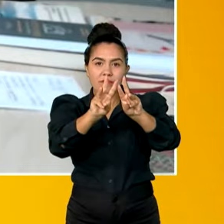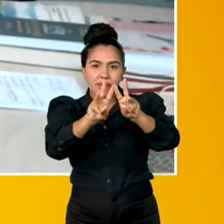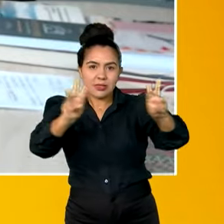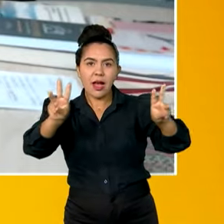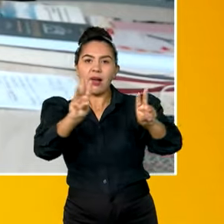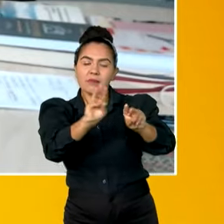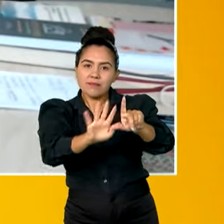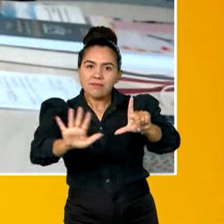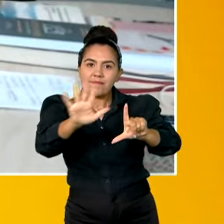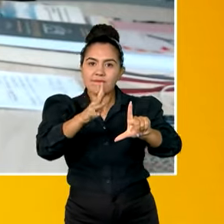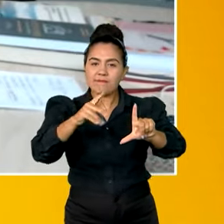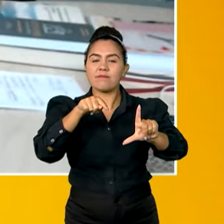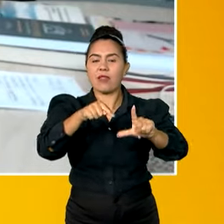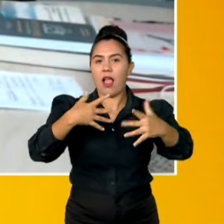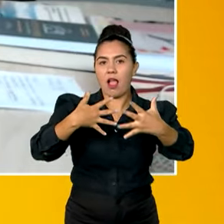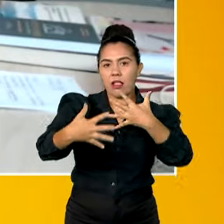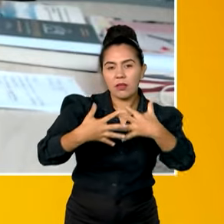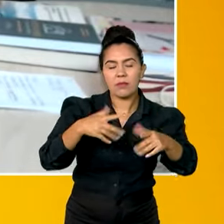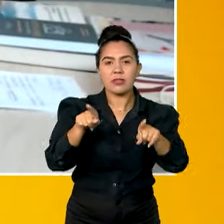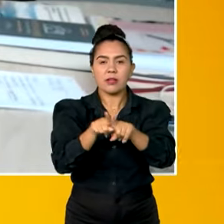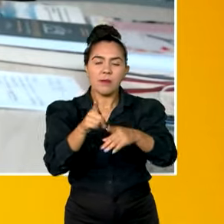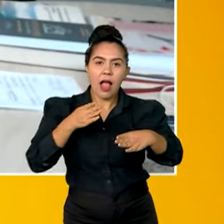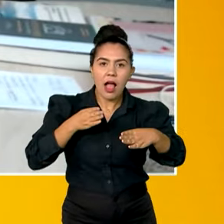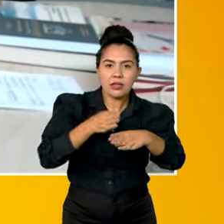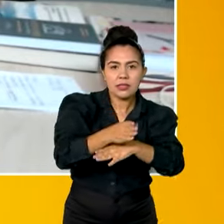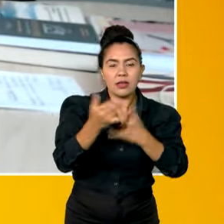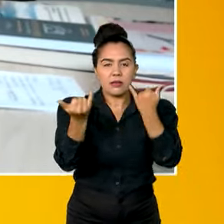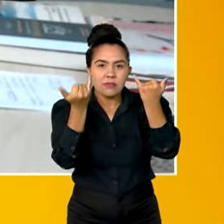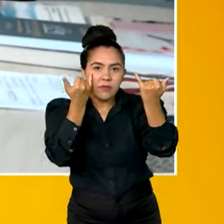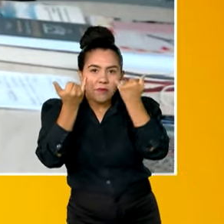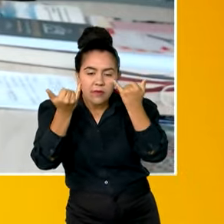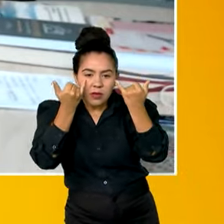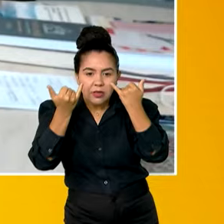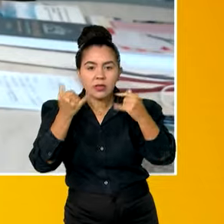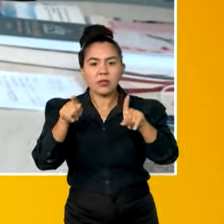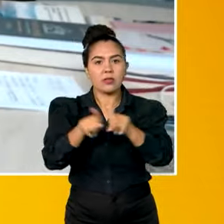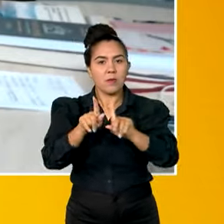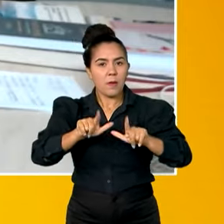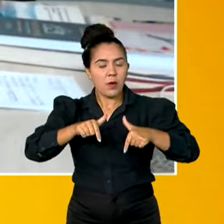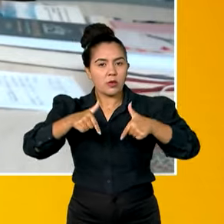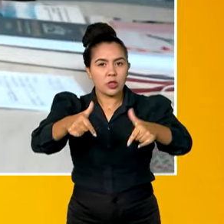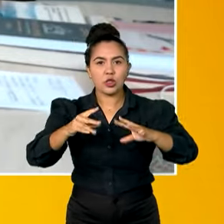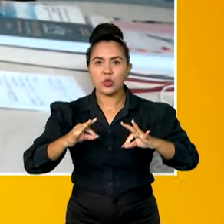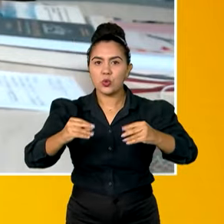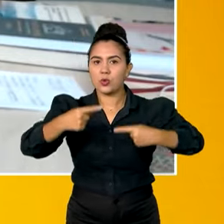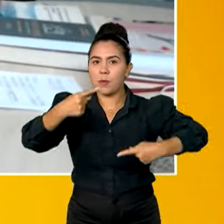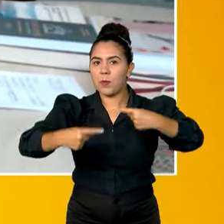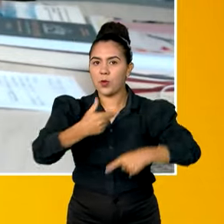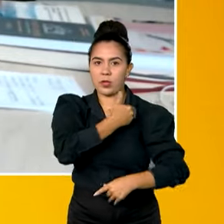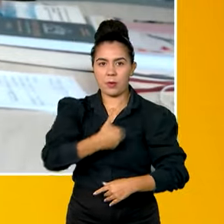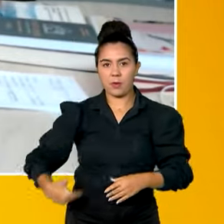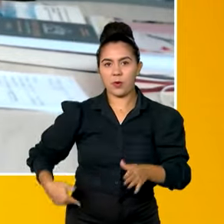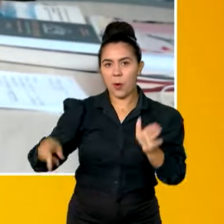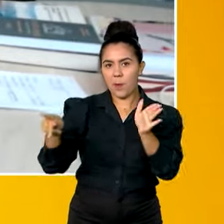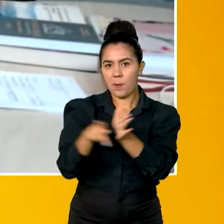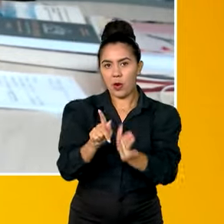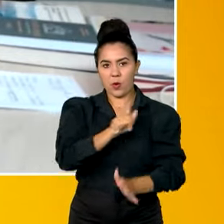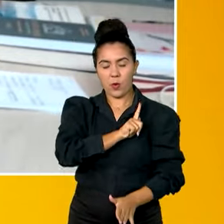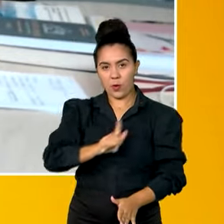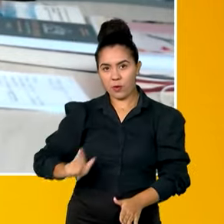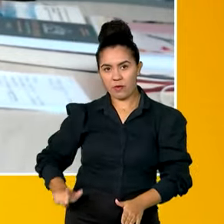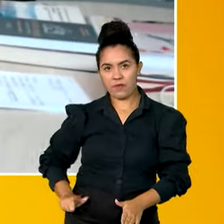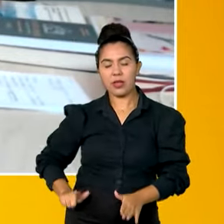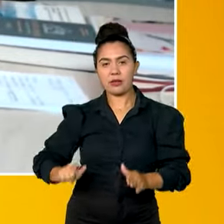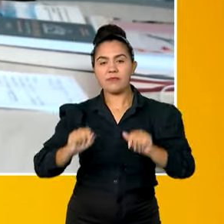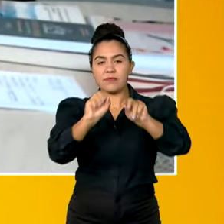transparência ativa de acesso aos dados das execuções, da execução das políticas públicas do governo. O Portal da